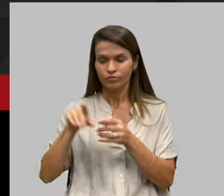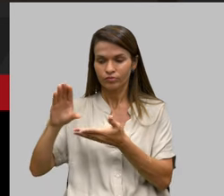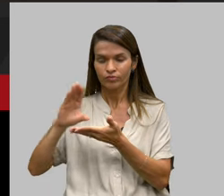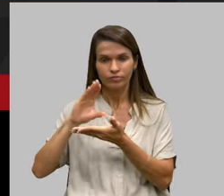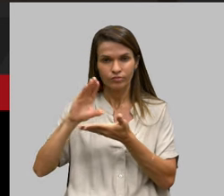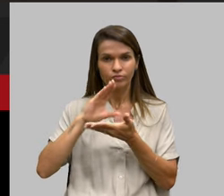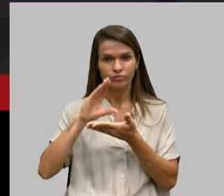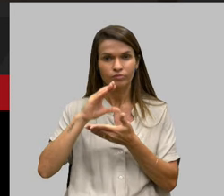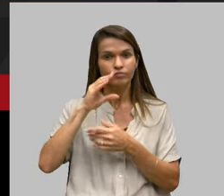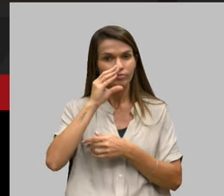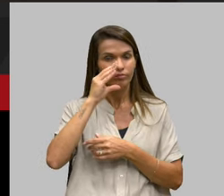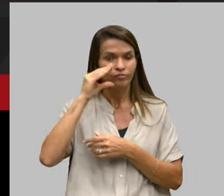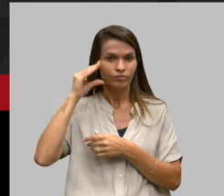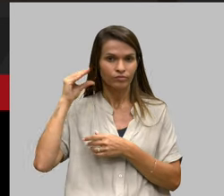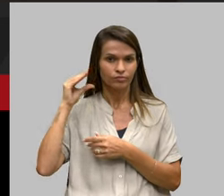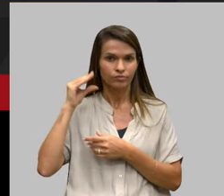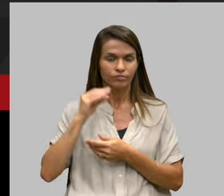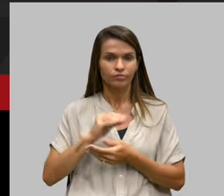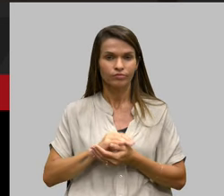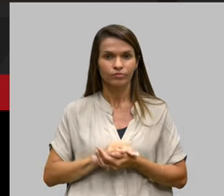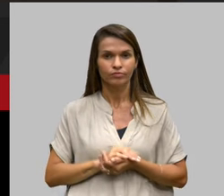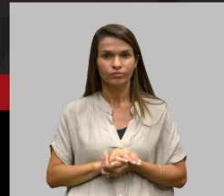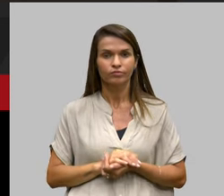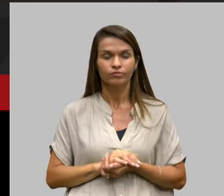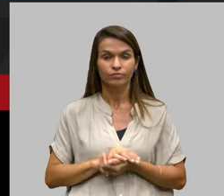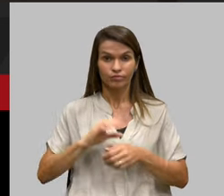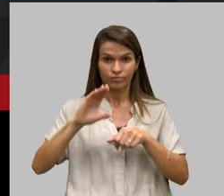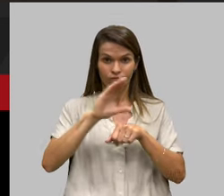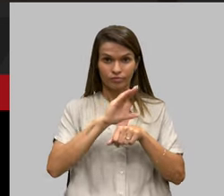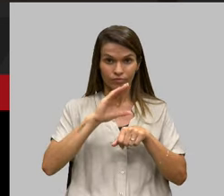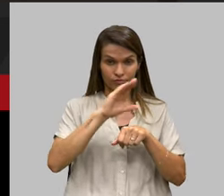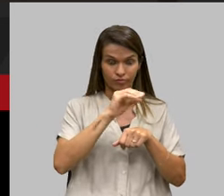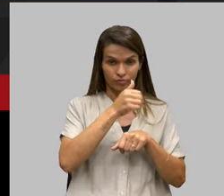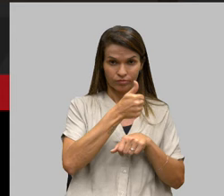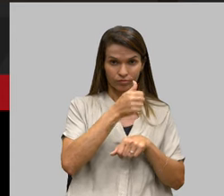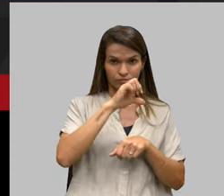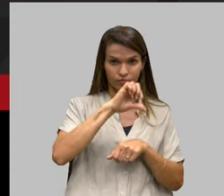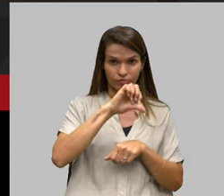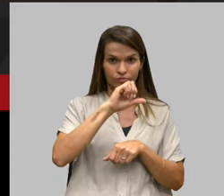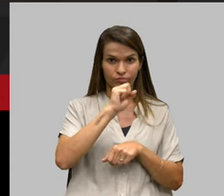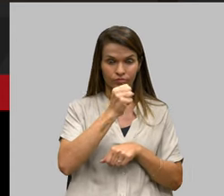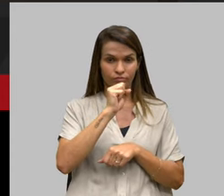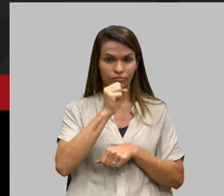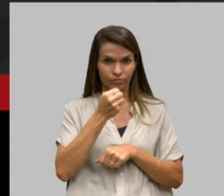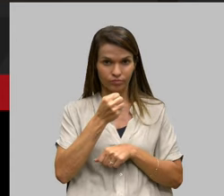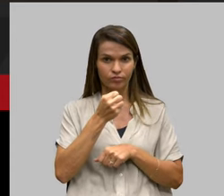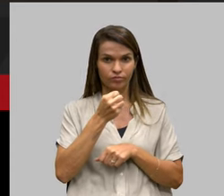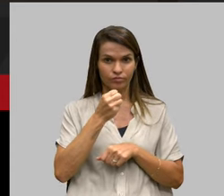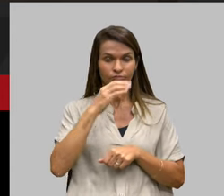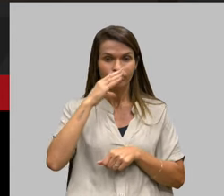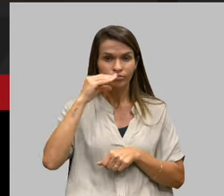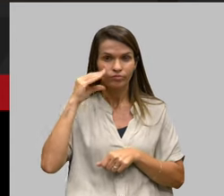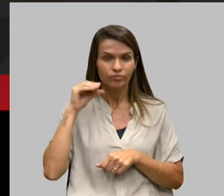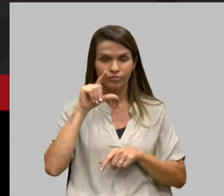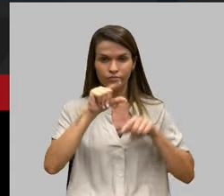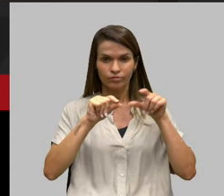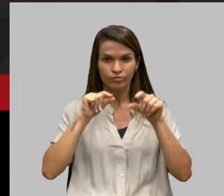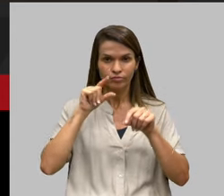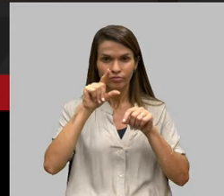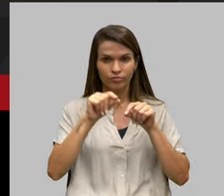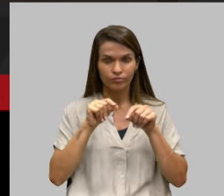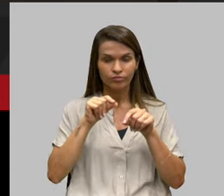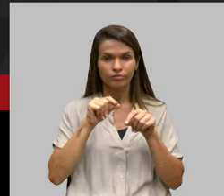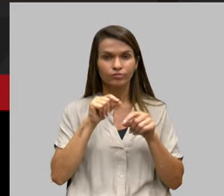do Servidor na Constituição de 1988 servidores seletista e estatutários